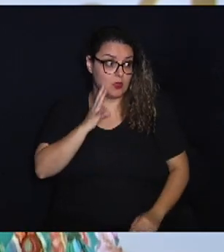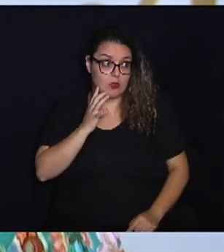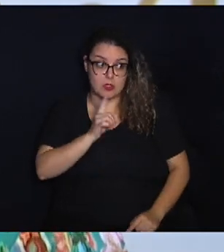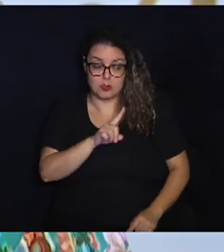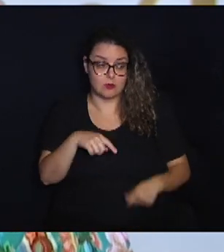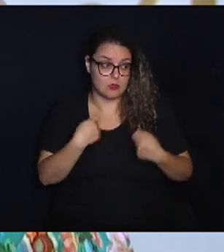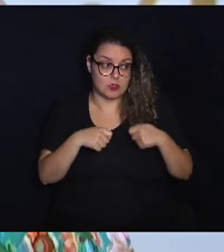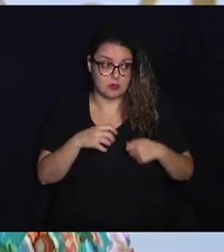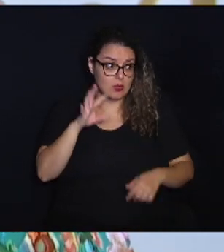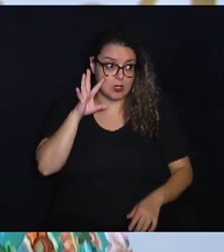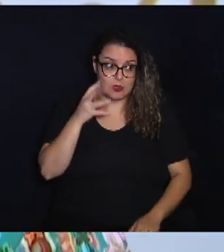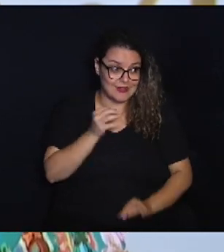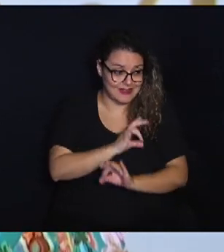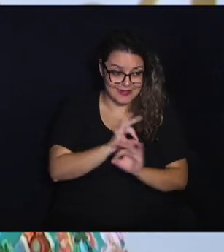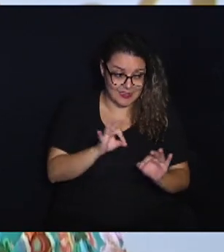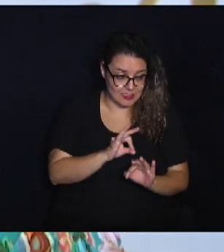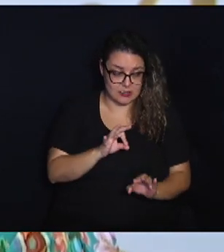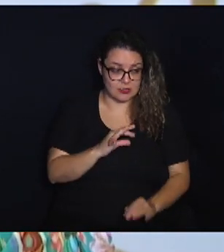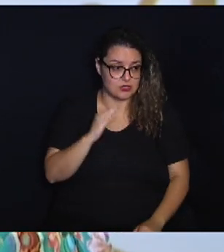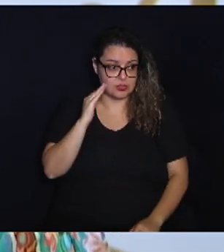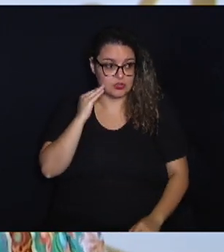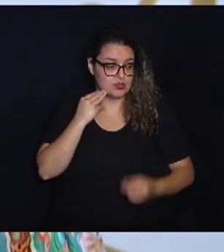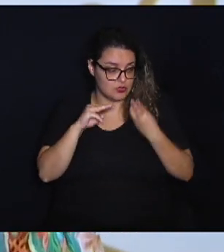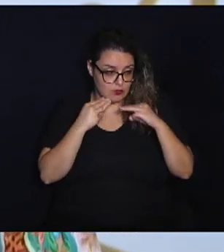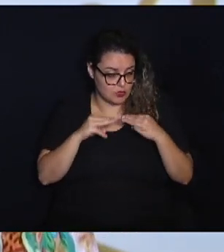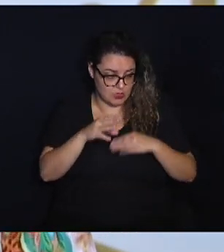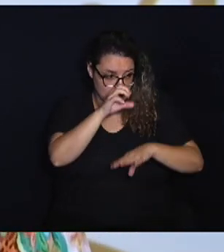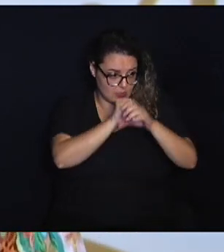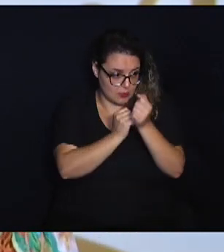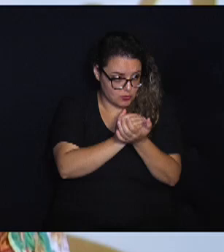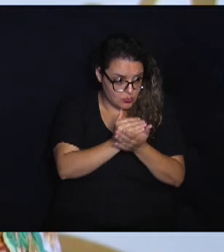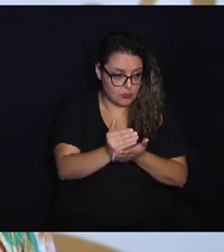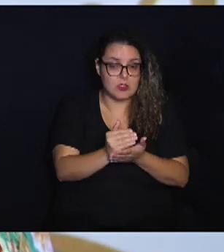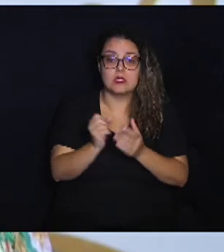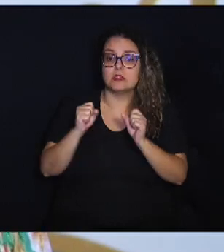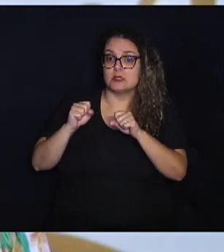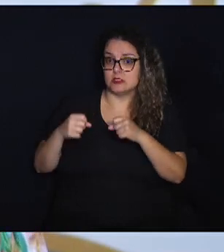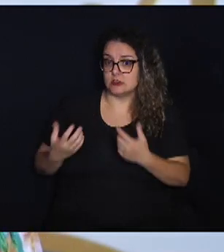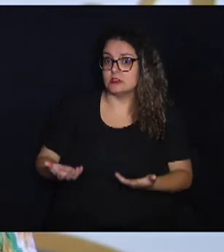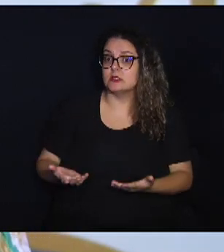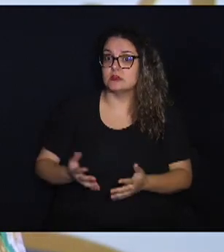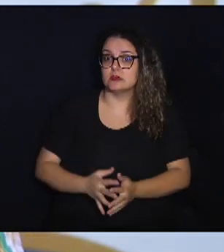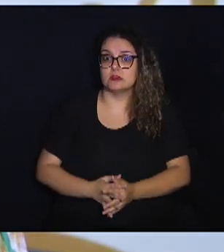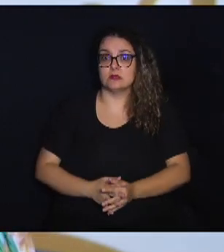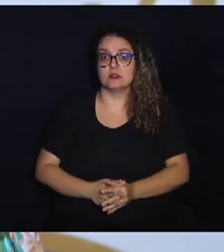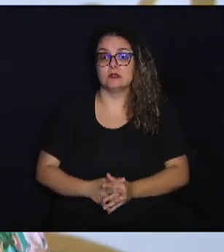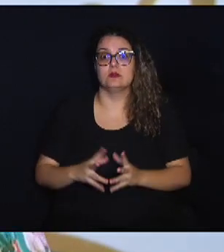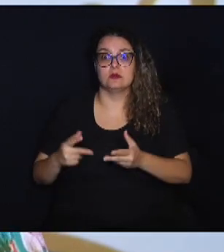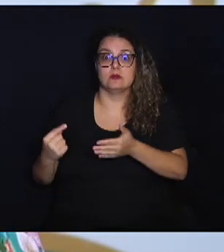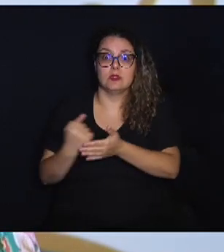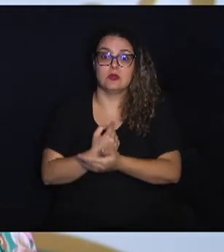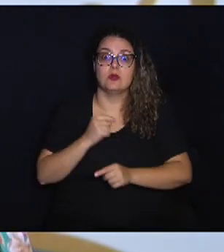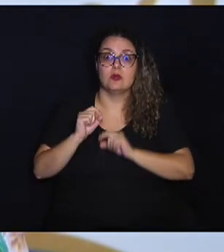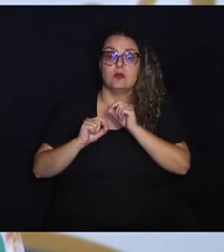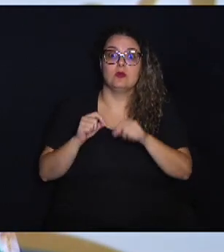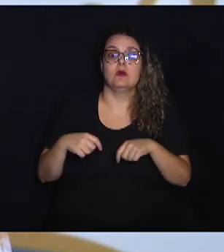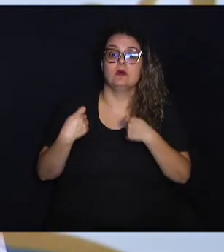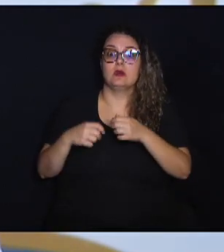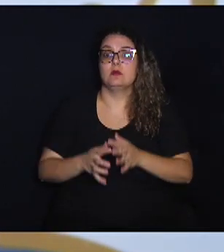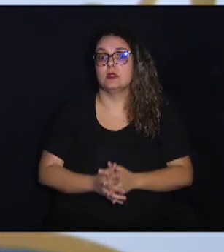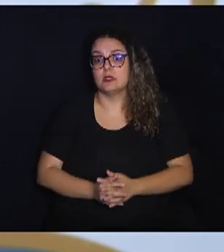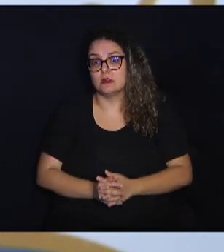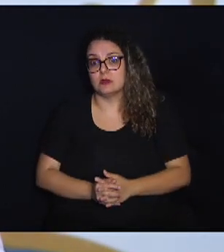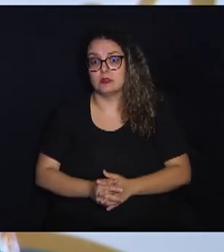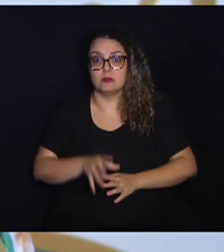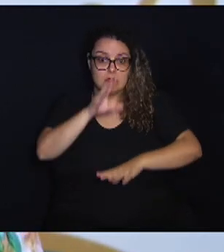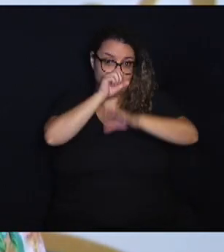precisa ter conhecimento nenhum de música, né? Eles aprendem do zero aqui, né? Isso. Todo mundo pergunta, né? O que eu preciso para